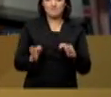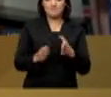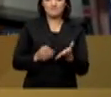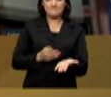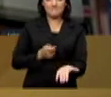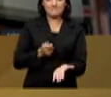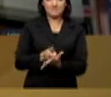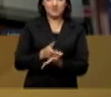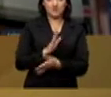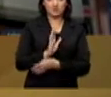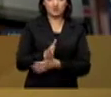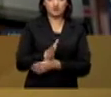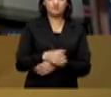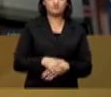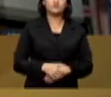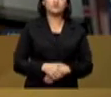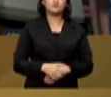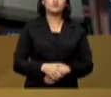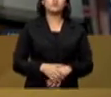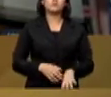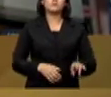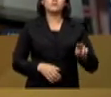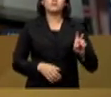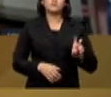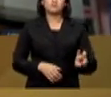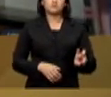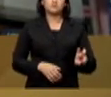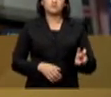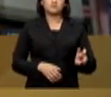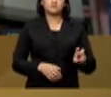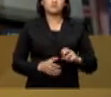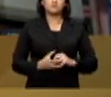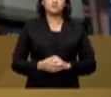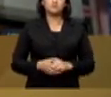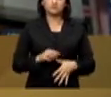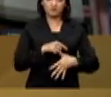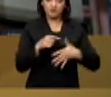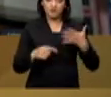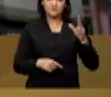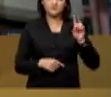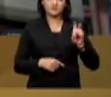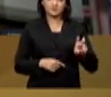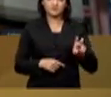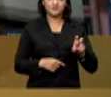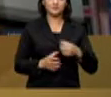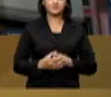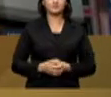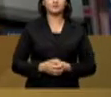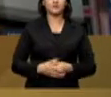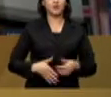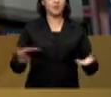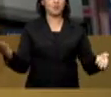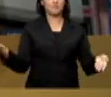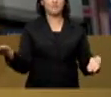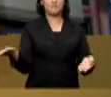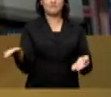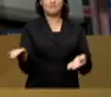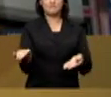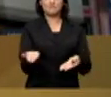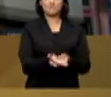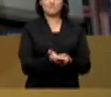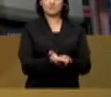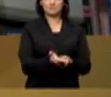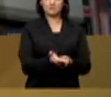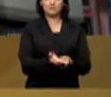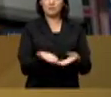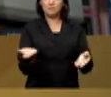prescricional. Quinto quadro: situação fática. Ações judiciais